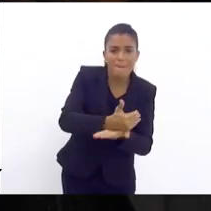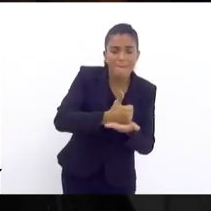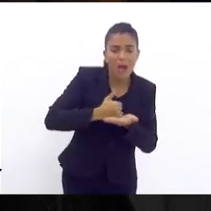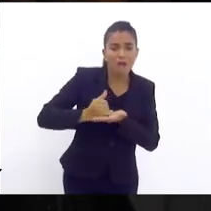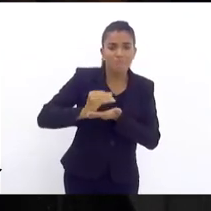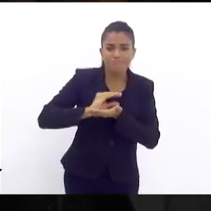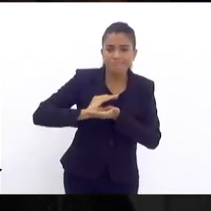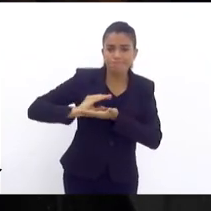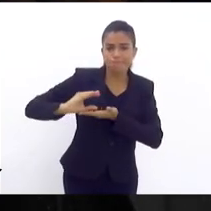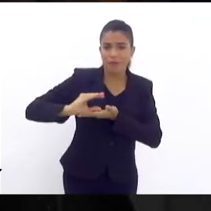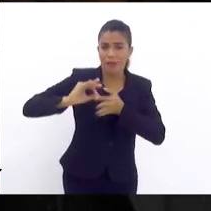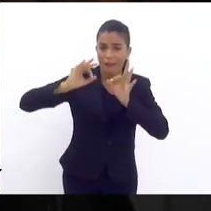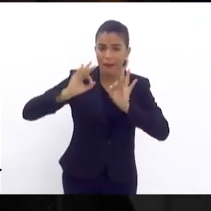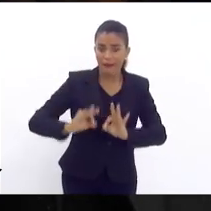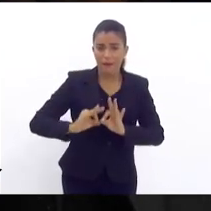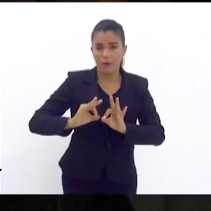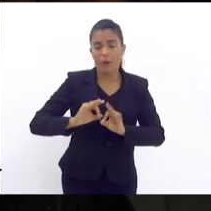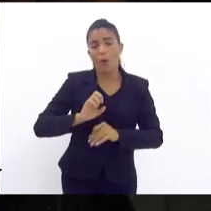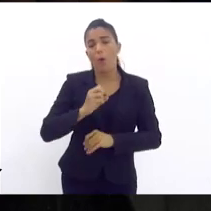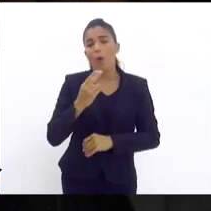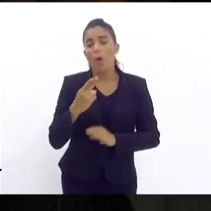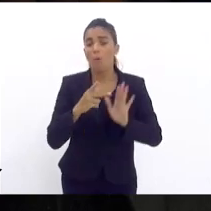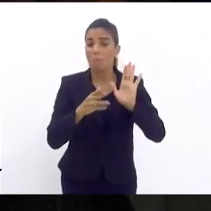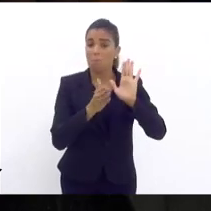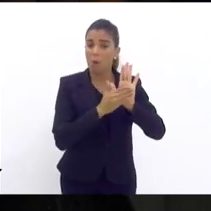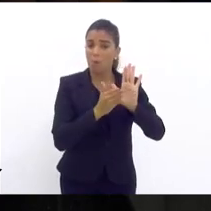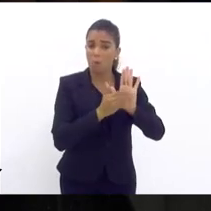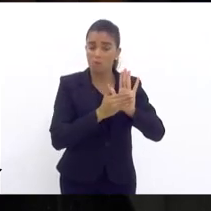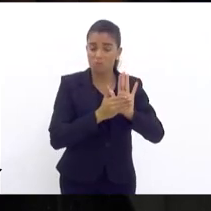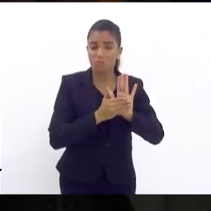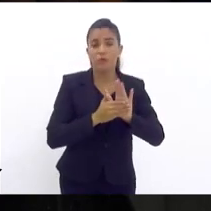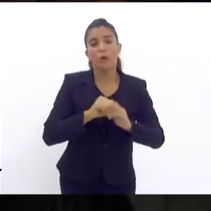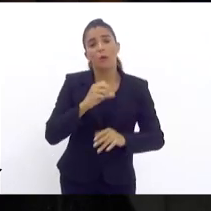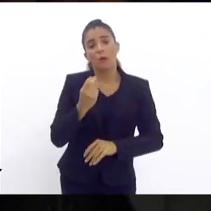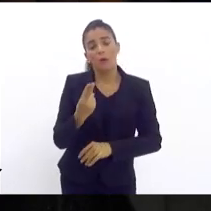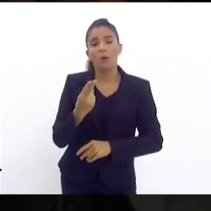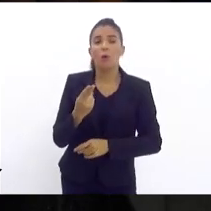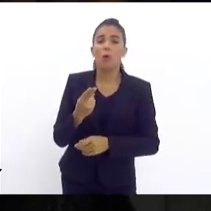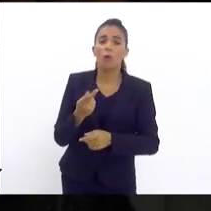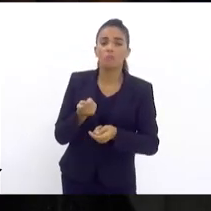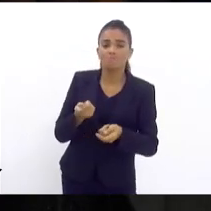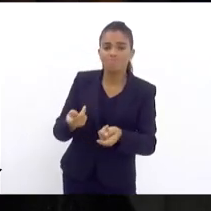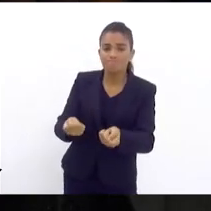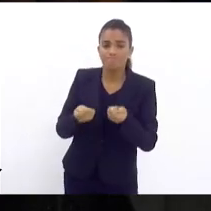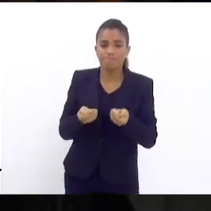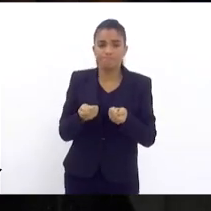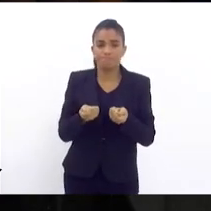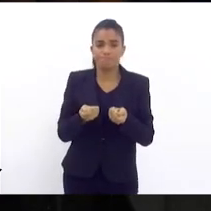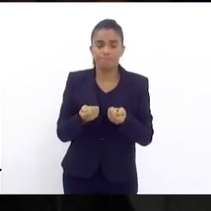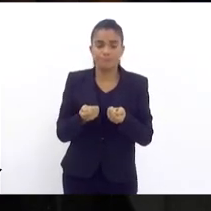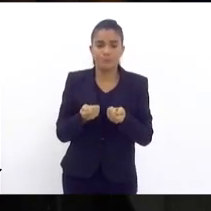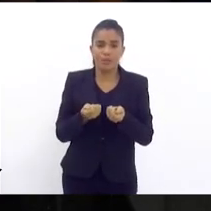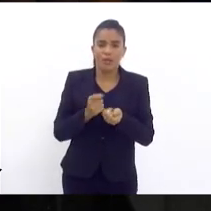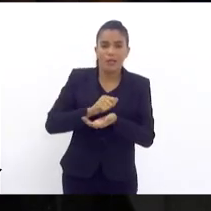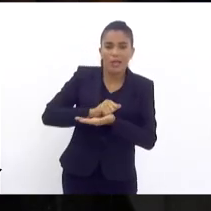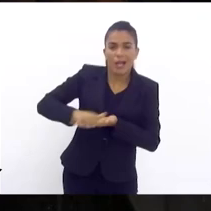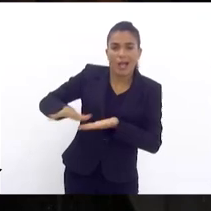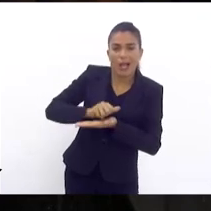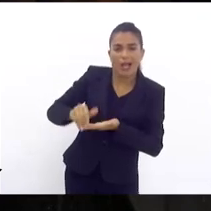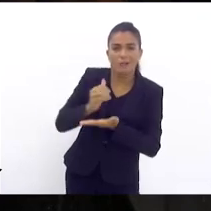que a seja para conter as despesas exageradas